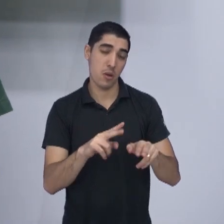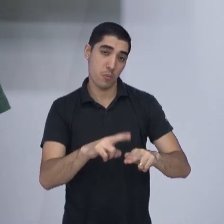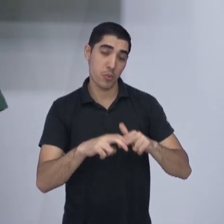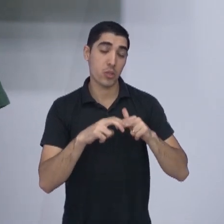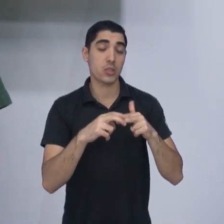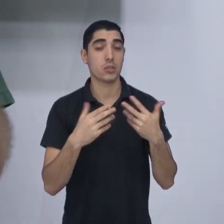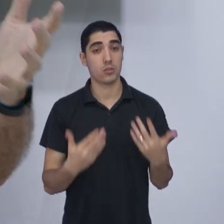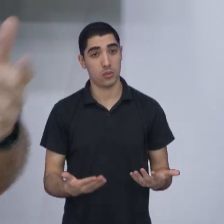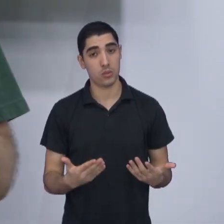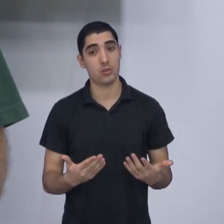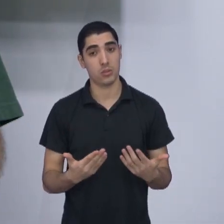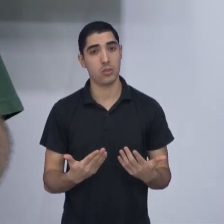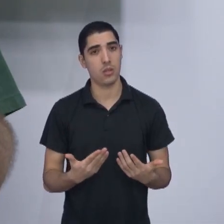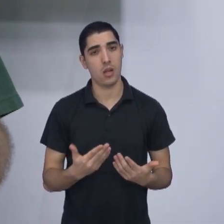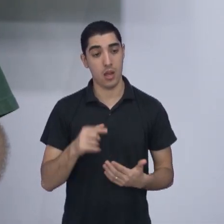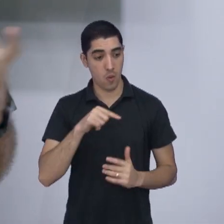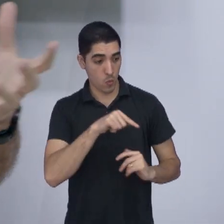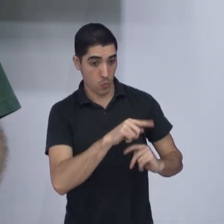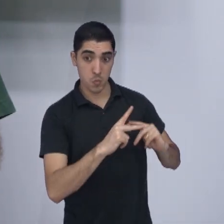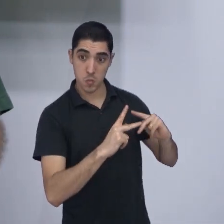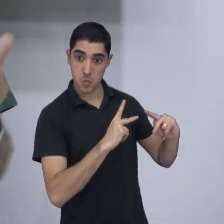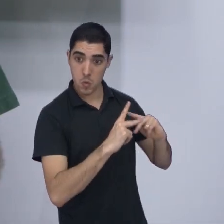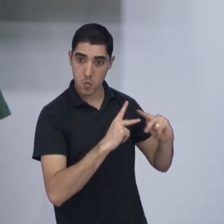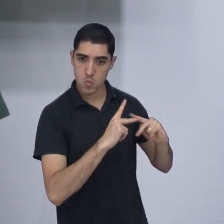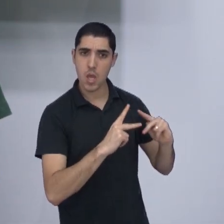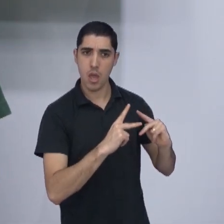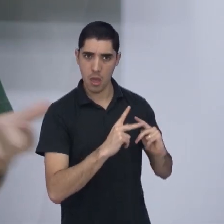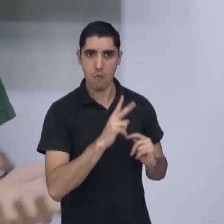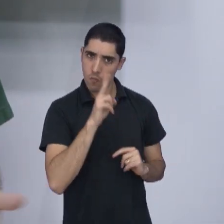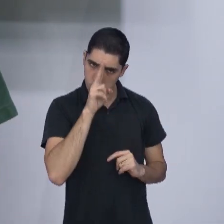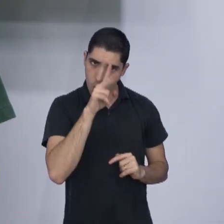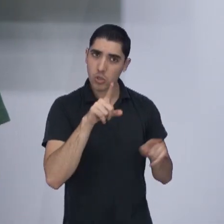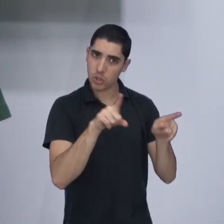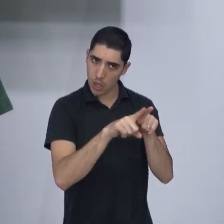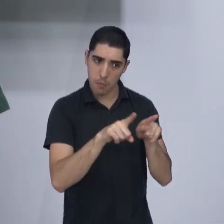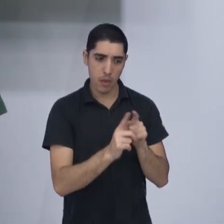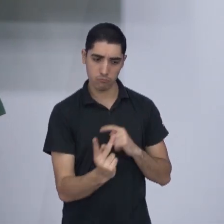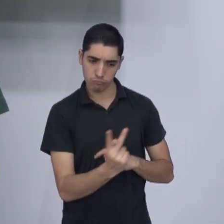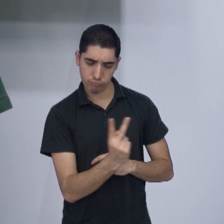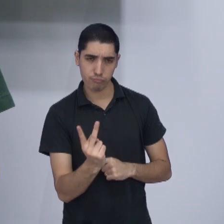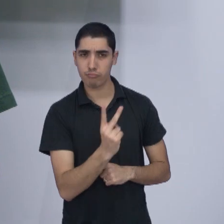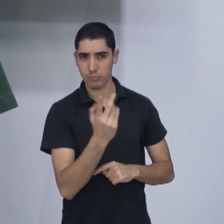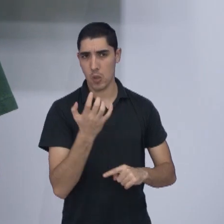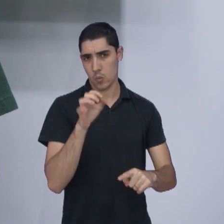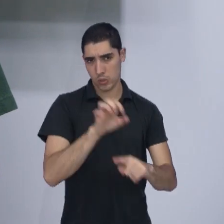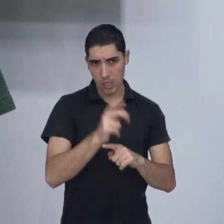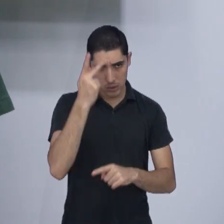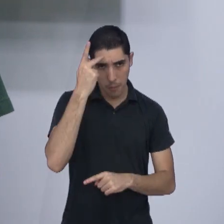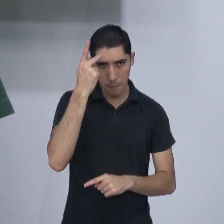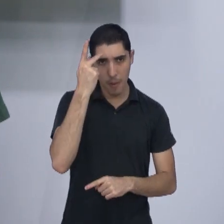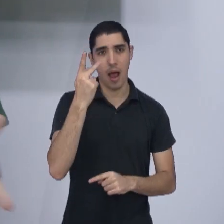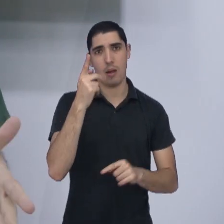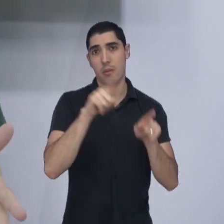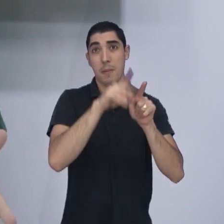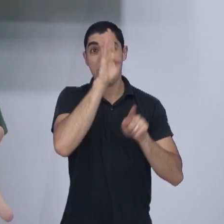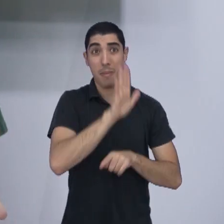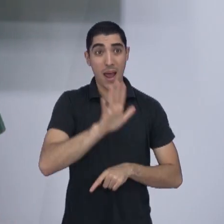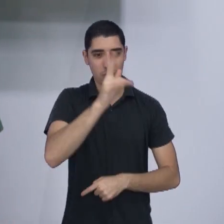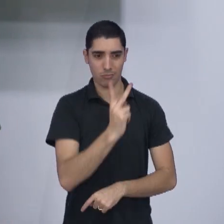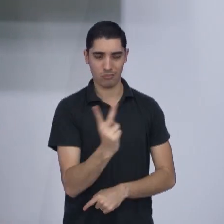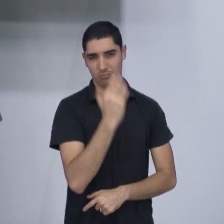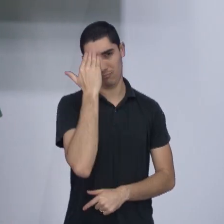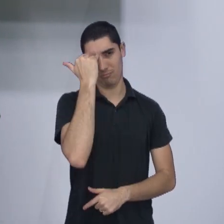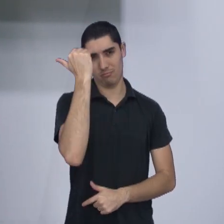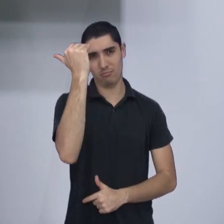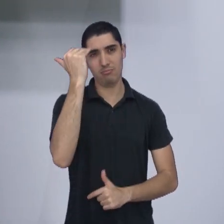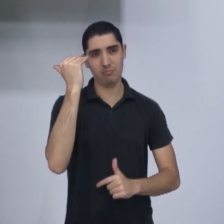Então, por mais que o São José também tenha aí, seja um clássico estadual e até no basquete nacional, essa derrota do São